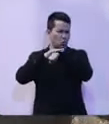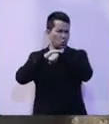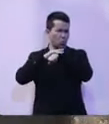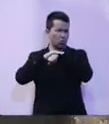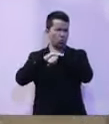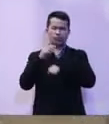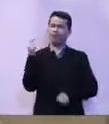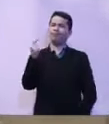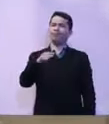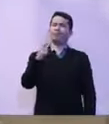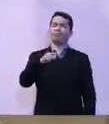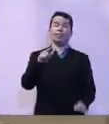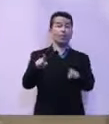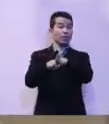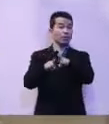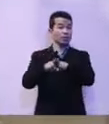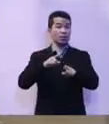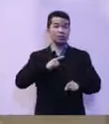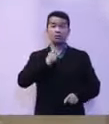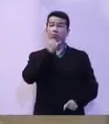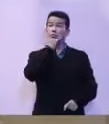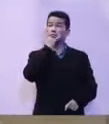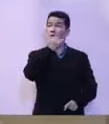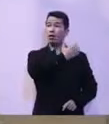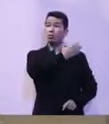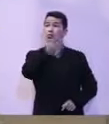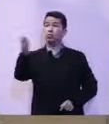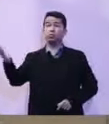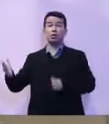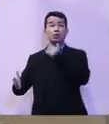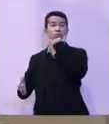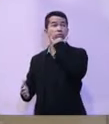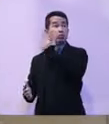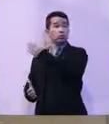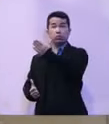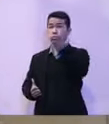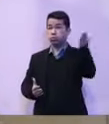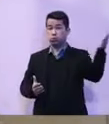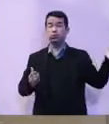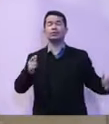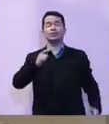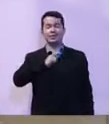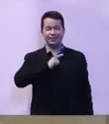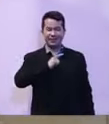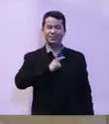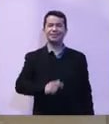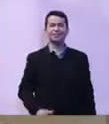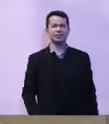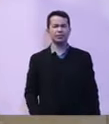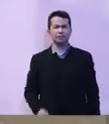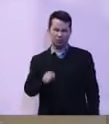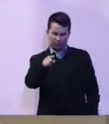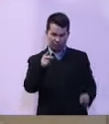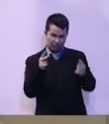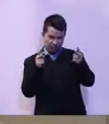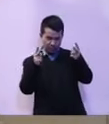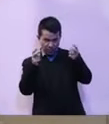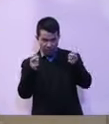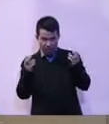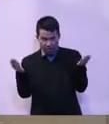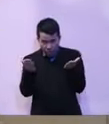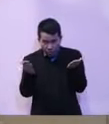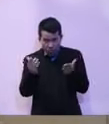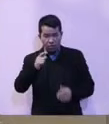serão perdoados. Ora, há muitas coisas nessa profecia que pode ser entendida